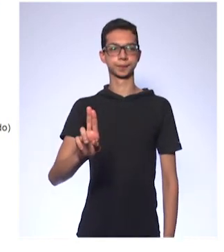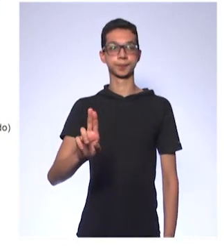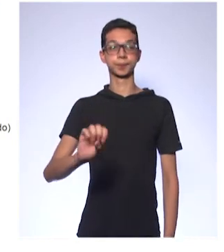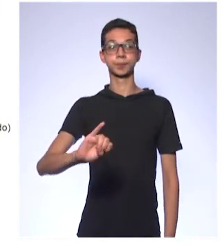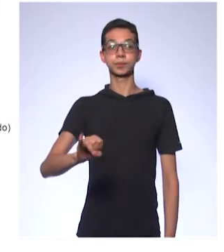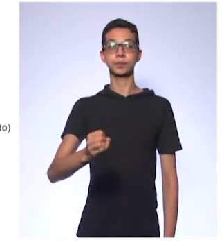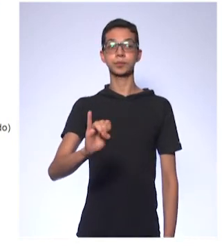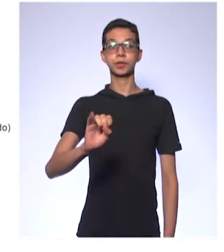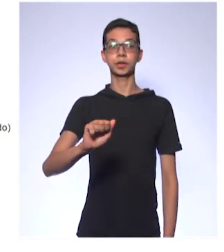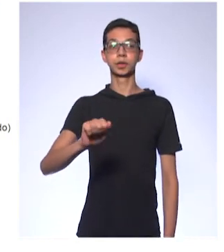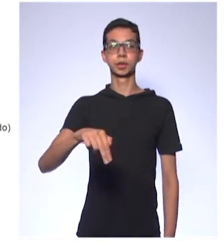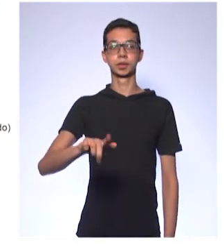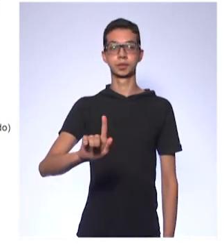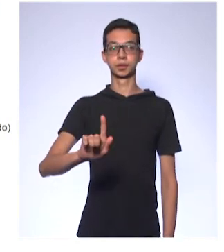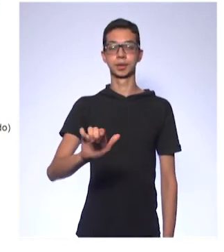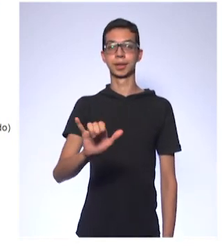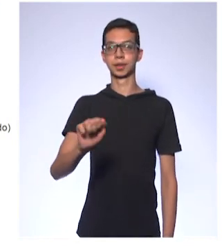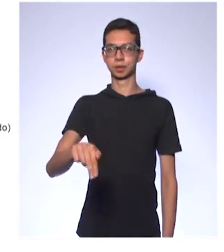Bom, pessoal,